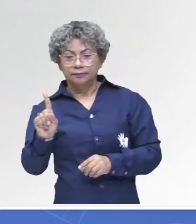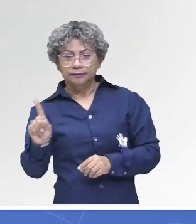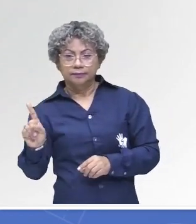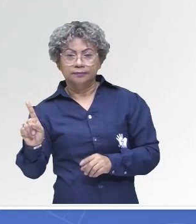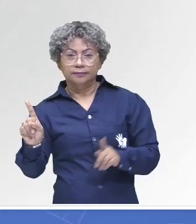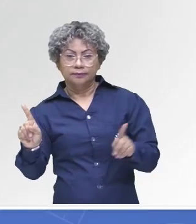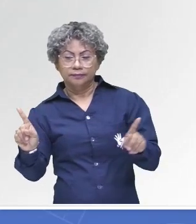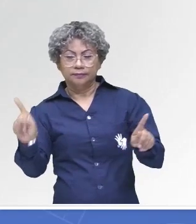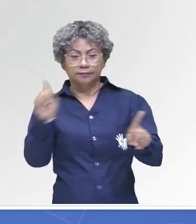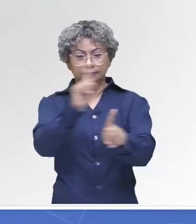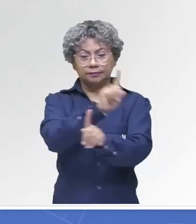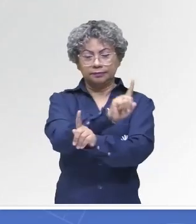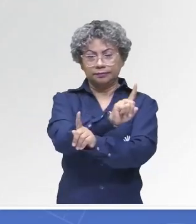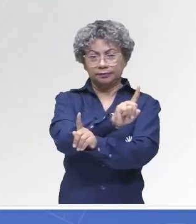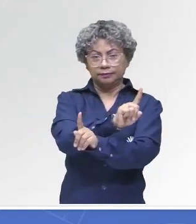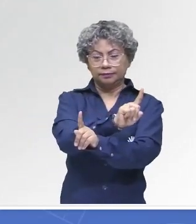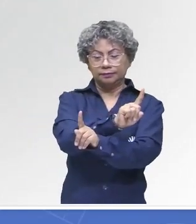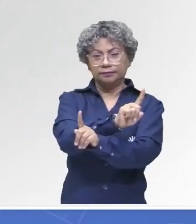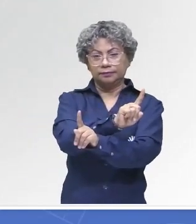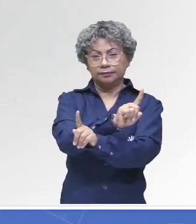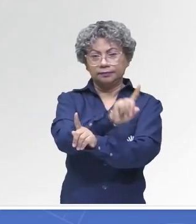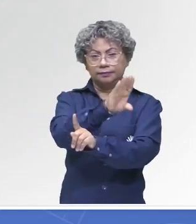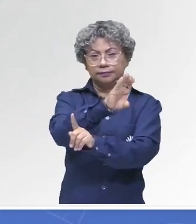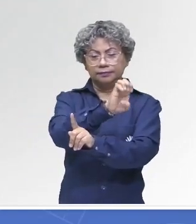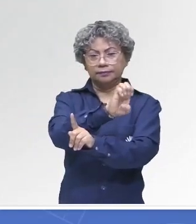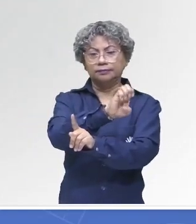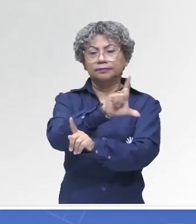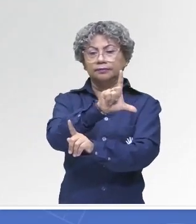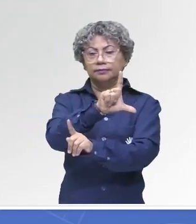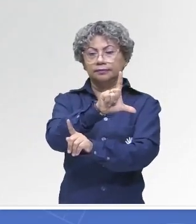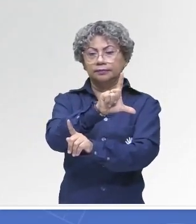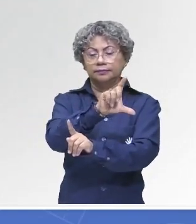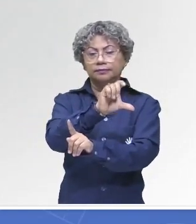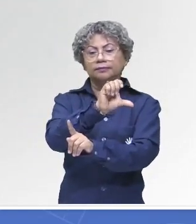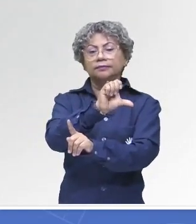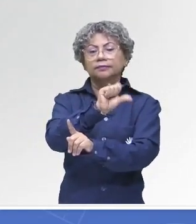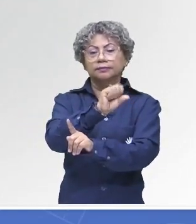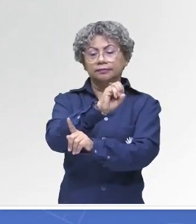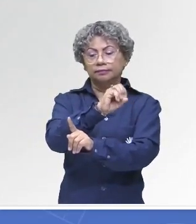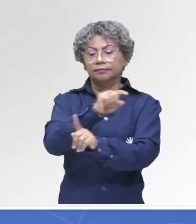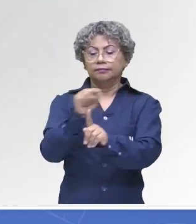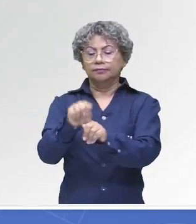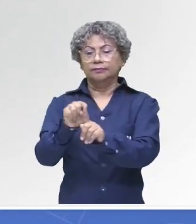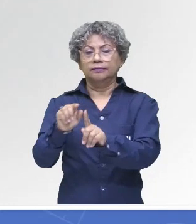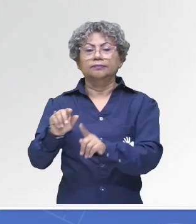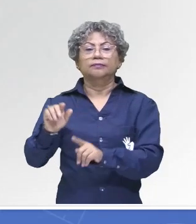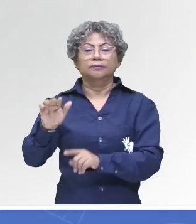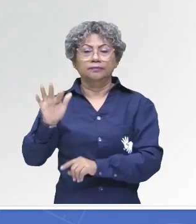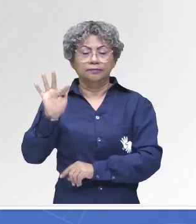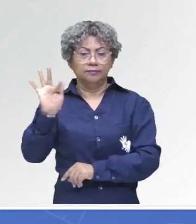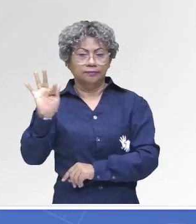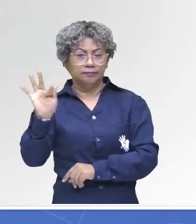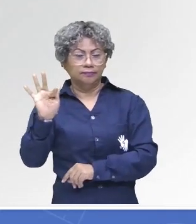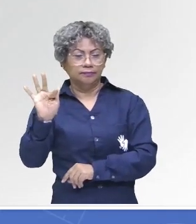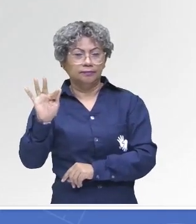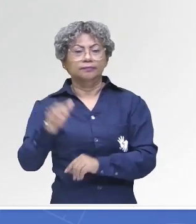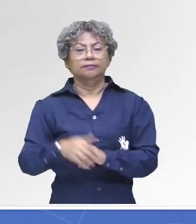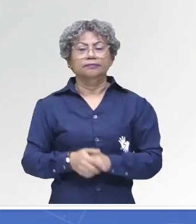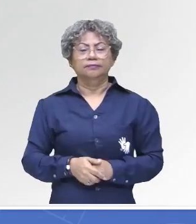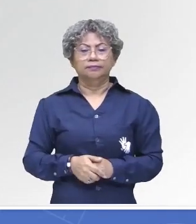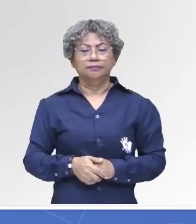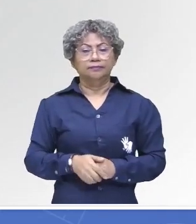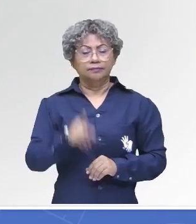para a escala Fahrenheit, você vai utilizar Tc sobre 5 igual a Tf menos 32 sobre 9. Quando você quer ir da